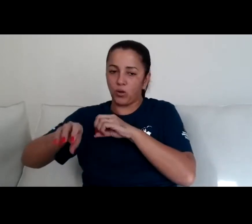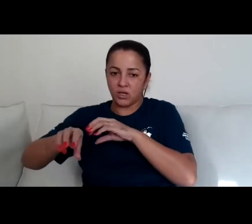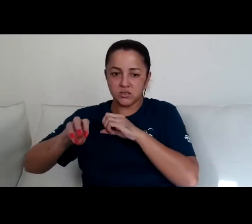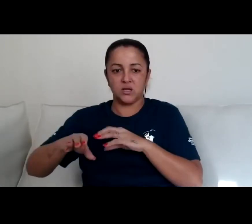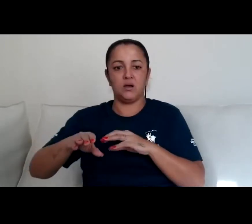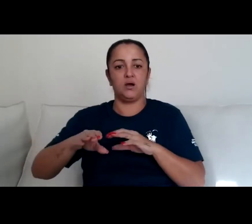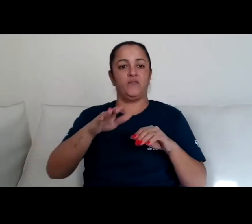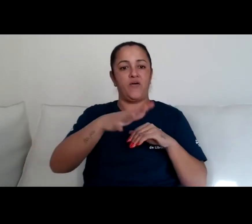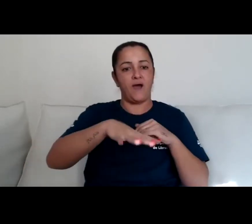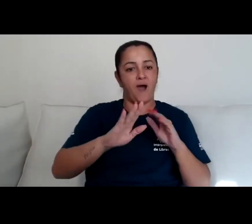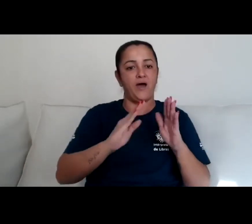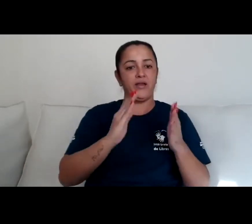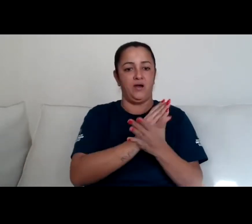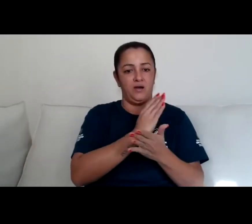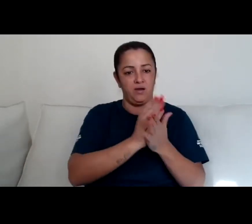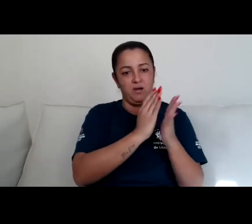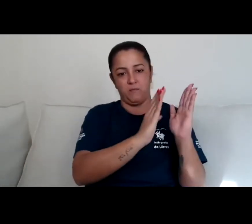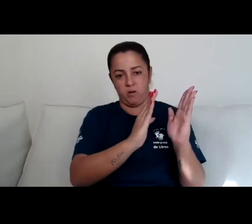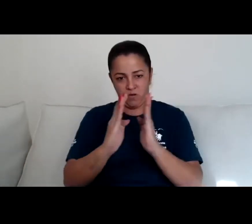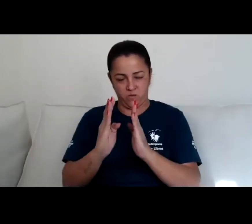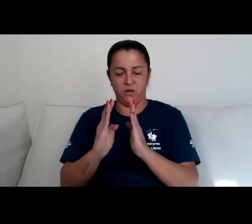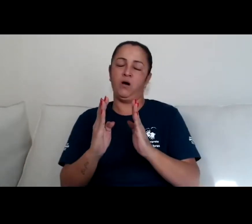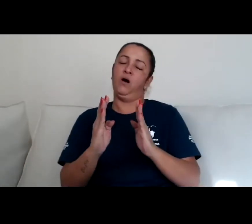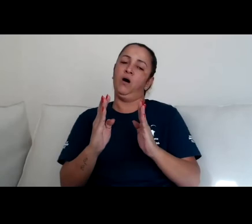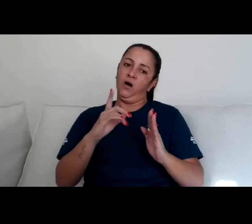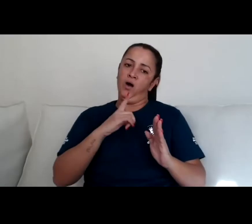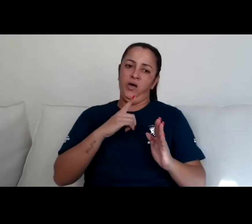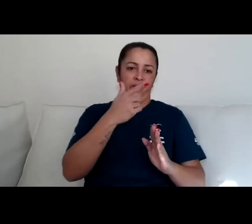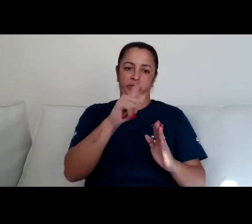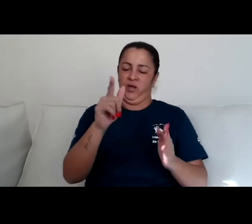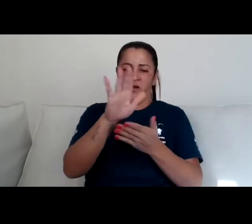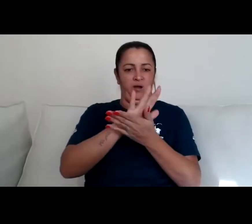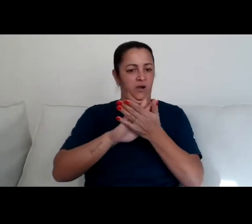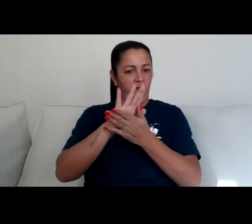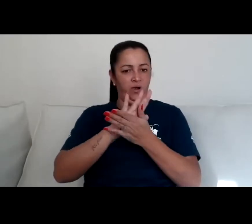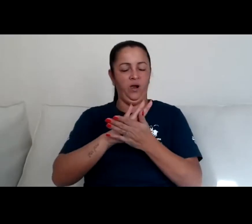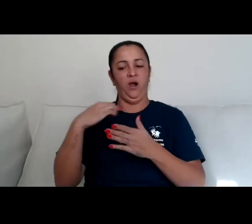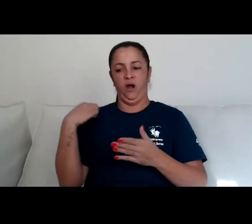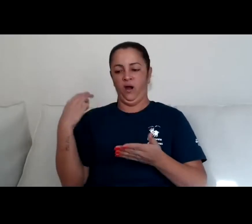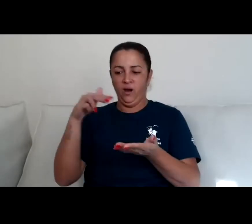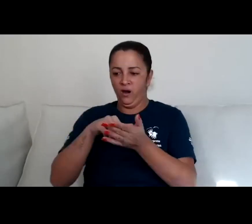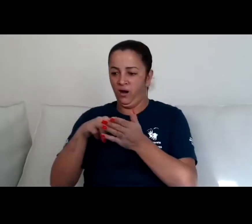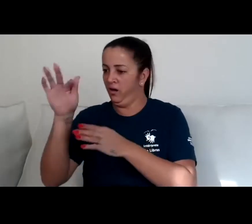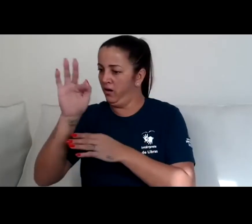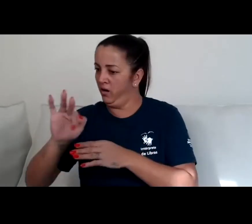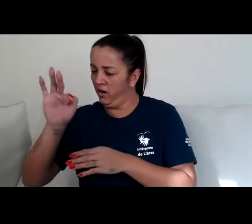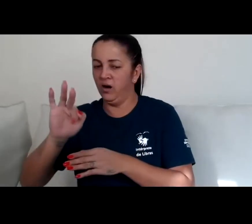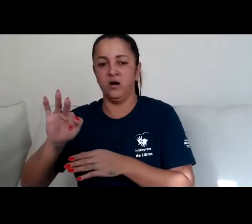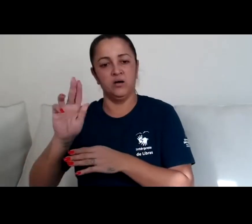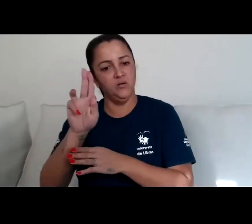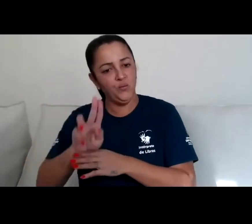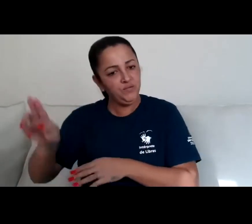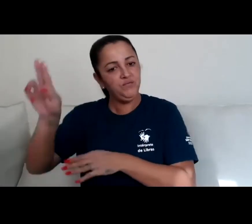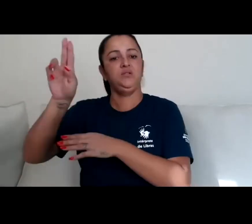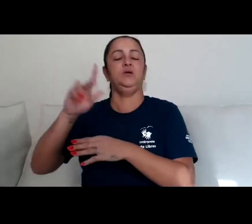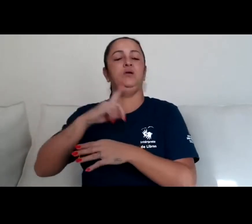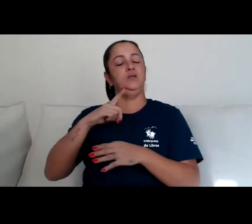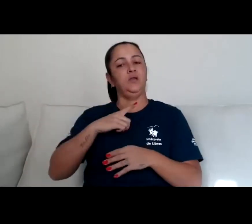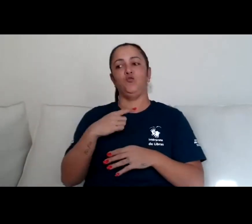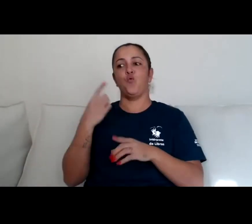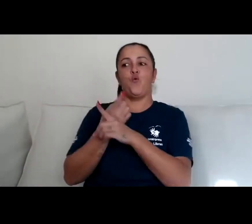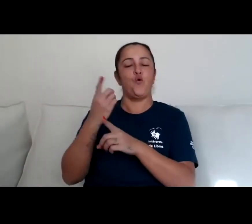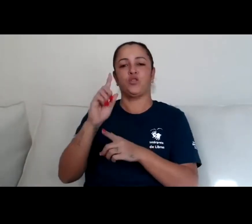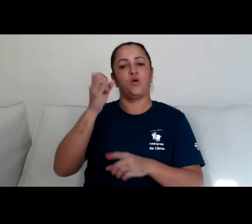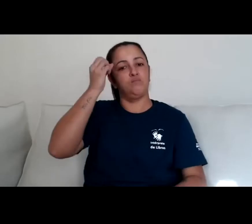sabemos disso, isso não está dado, né? A gente vai para as universidades, a gente não encontra com esse tipo de conhecimento. E aí o que a Franciele